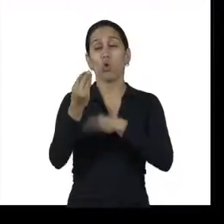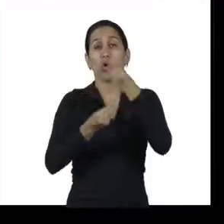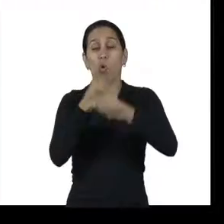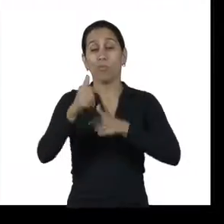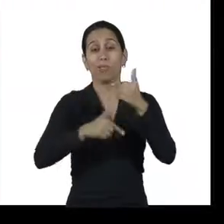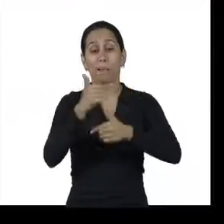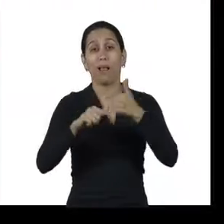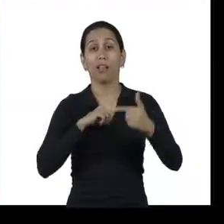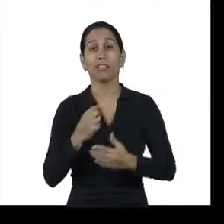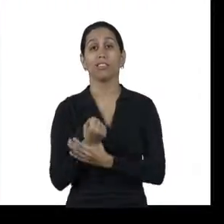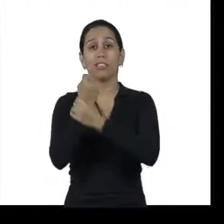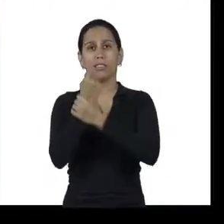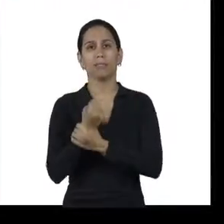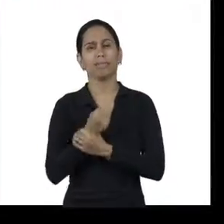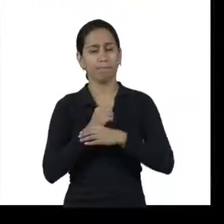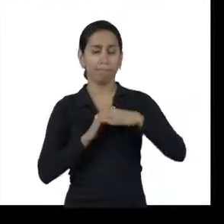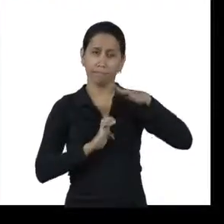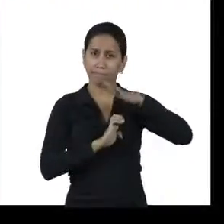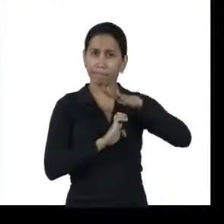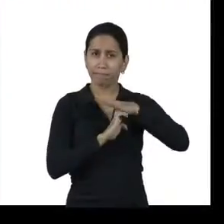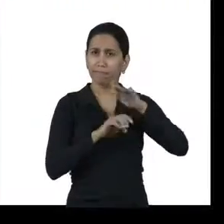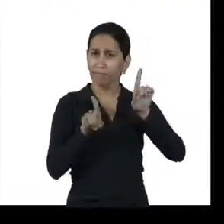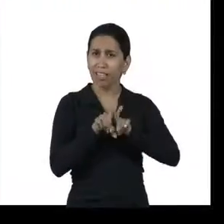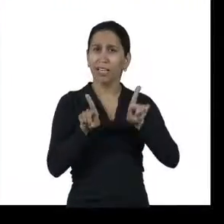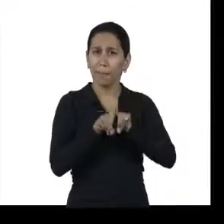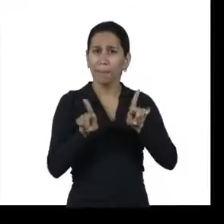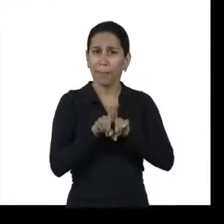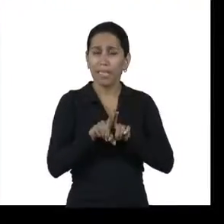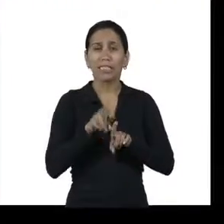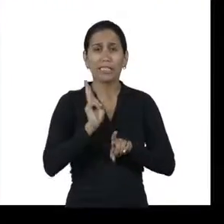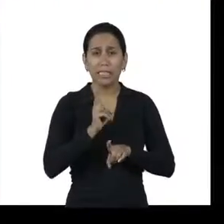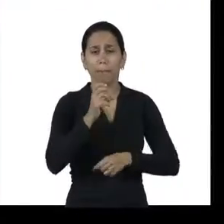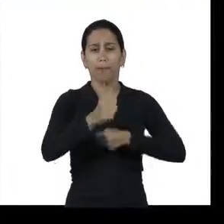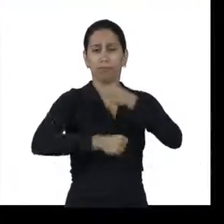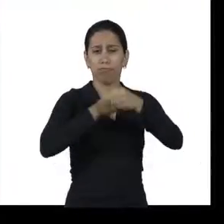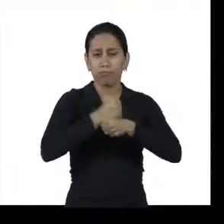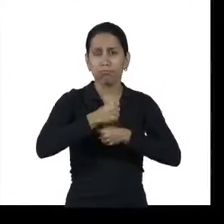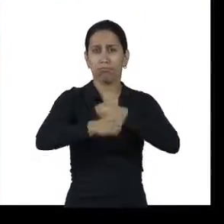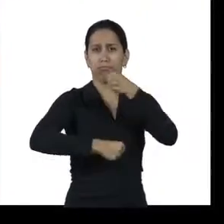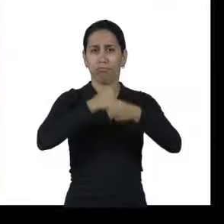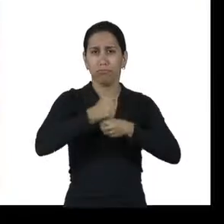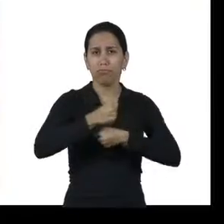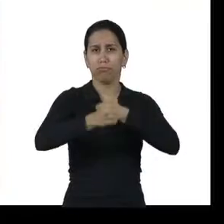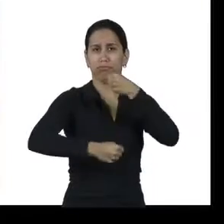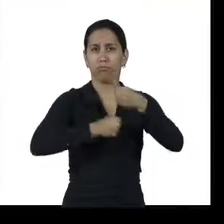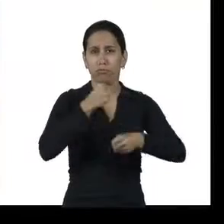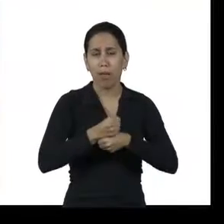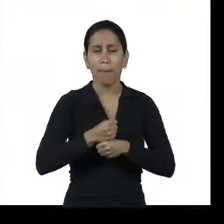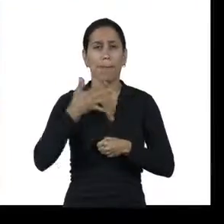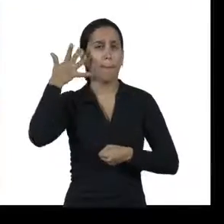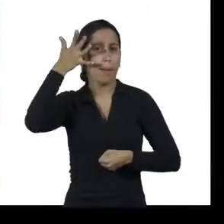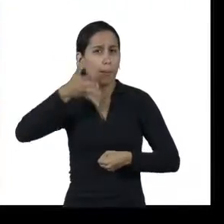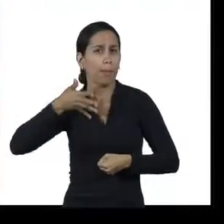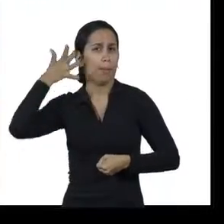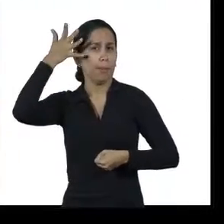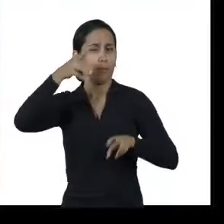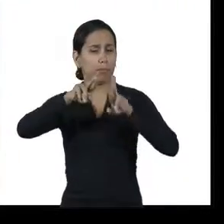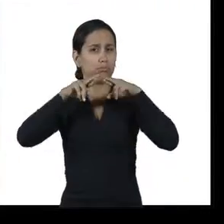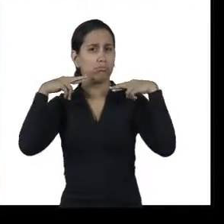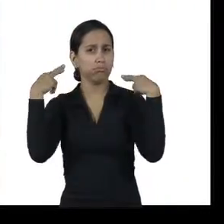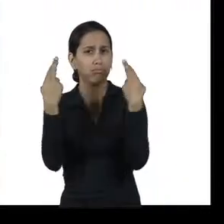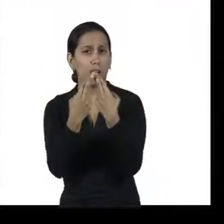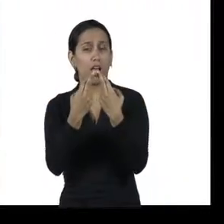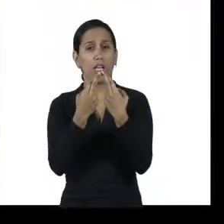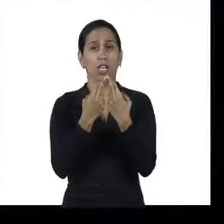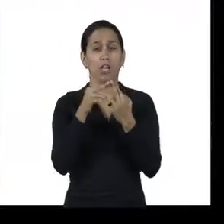segura. A empresa também deve realizar campanhas anuais de segurança na operação de equipamentos, envolvendo todos